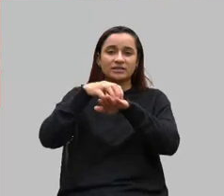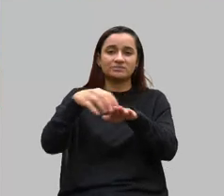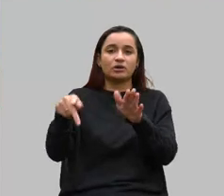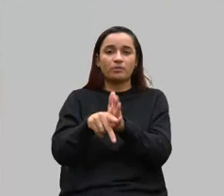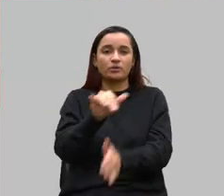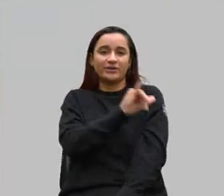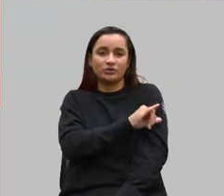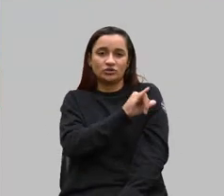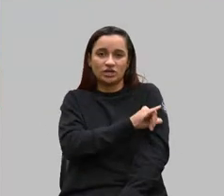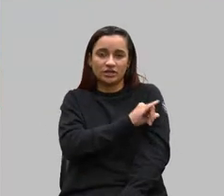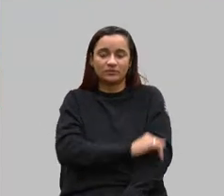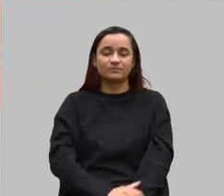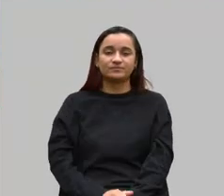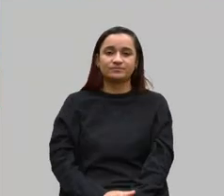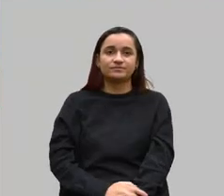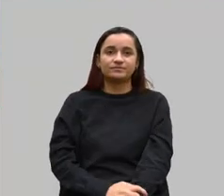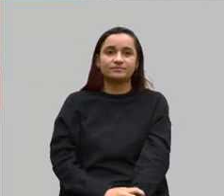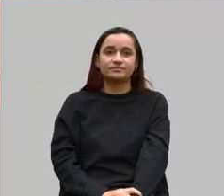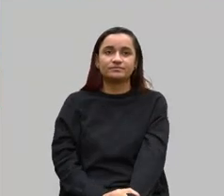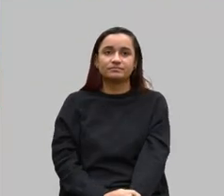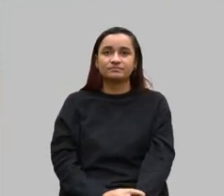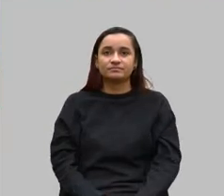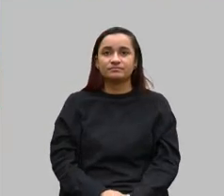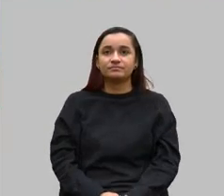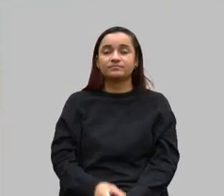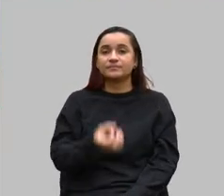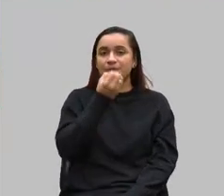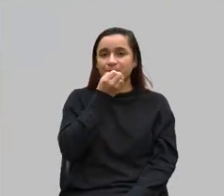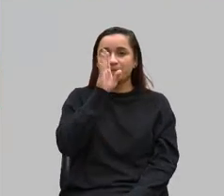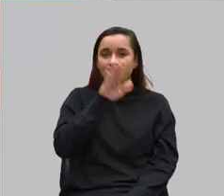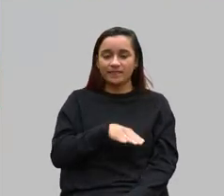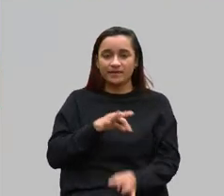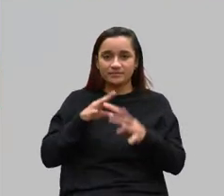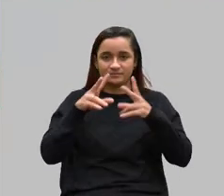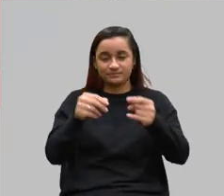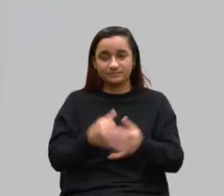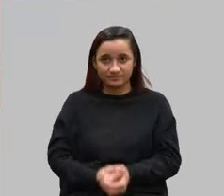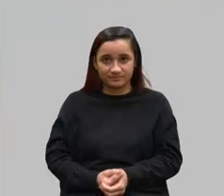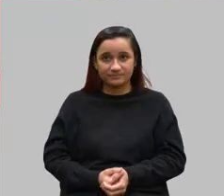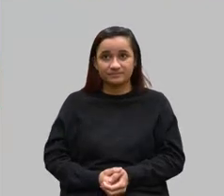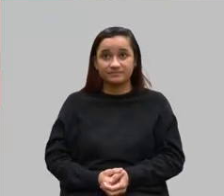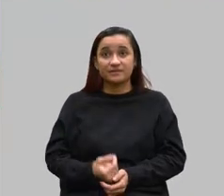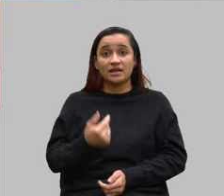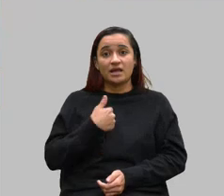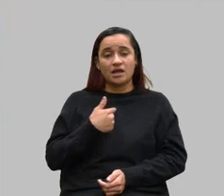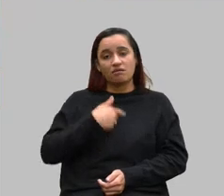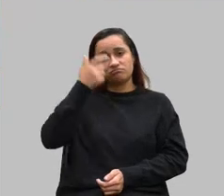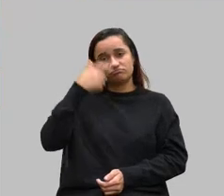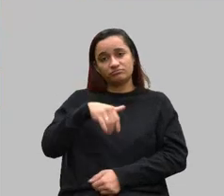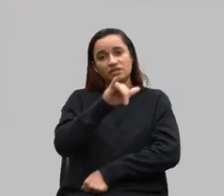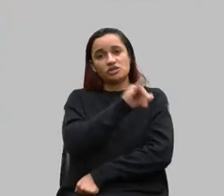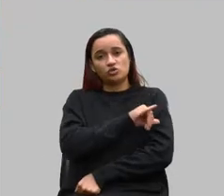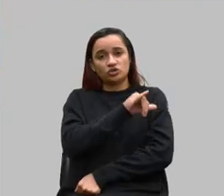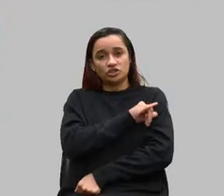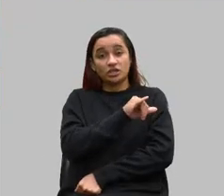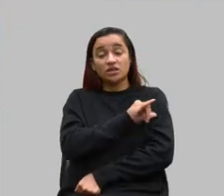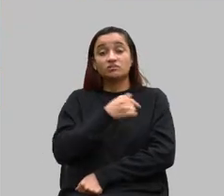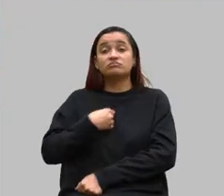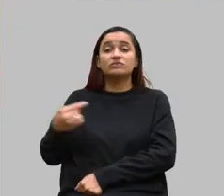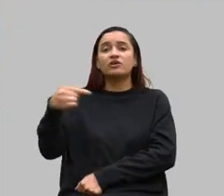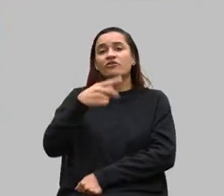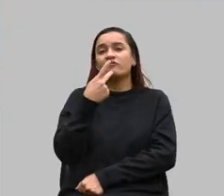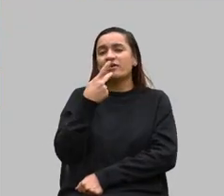de Janeiro bom Boa tarde eu sou do Rio de Janeiro eu não vou dizer que tô com